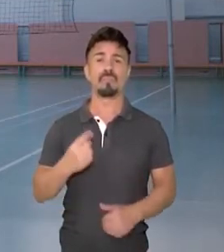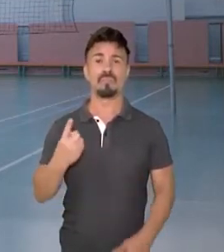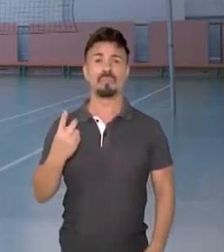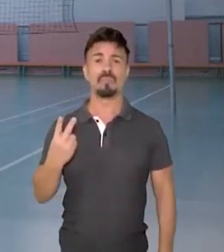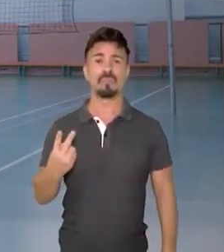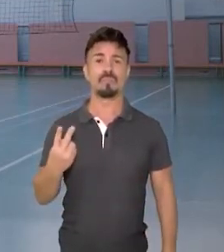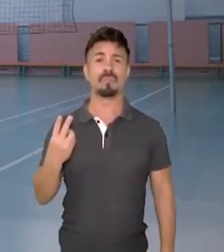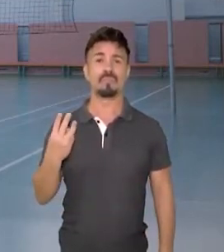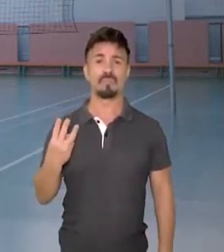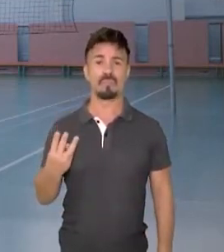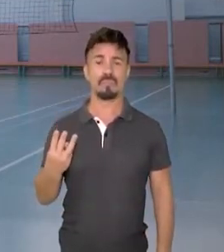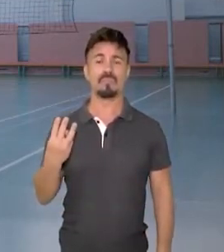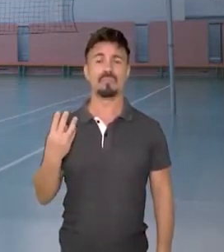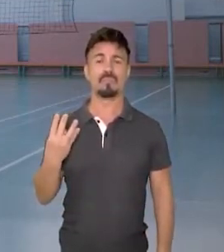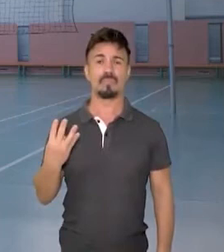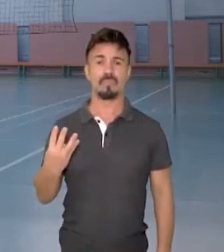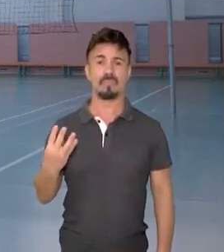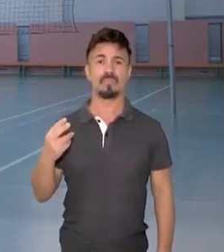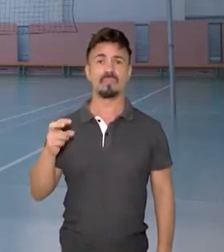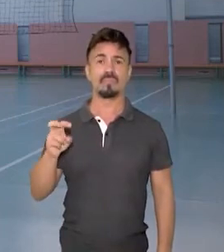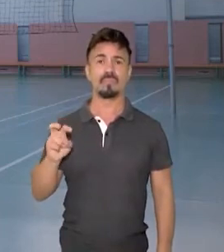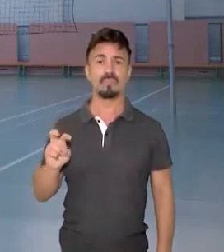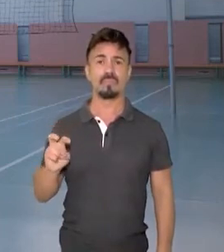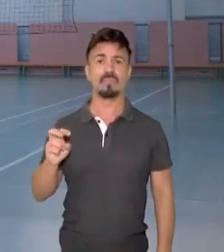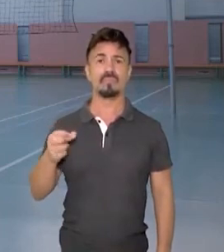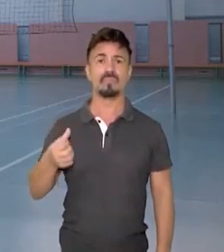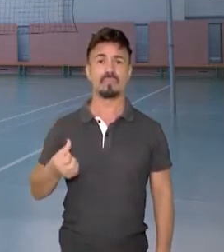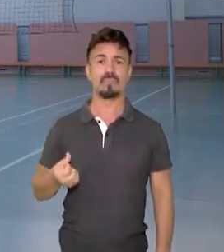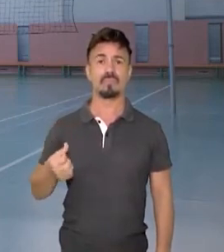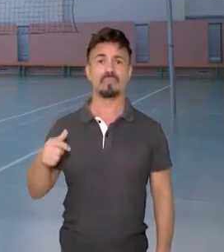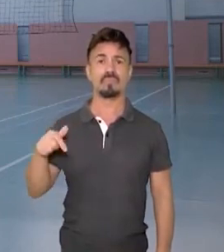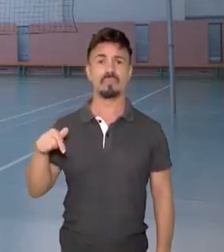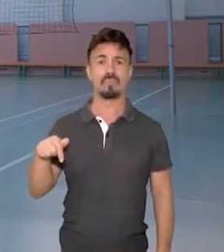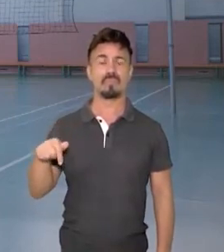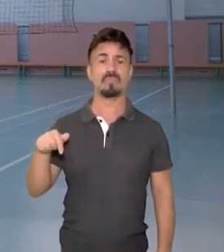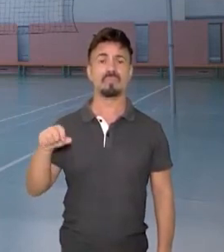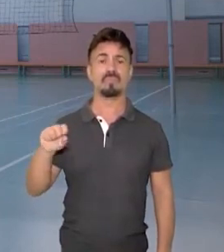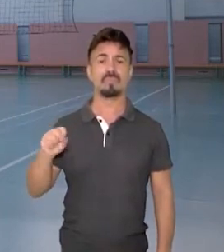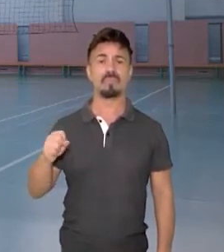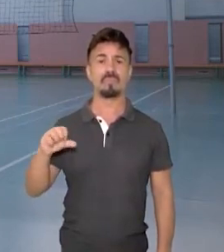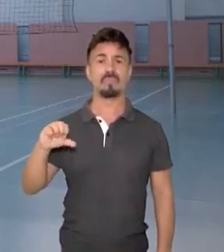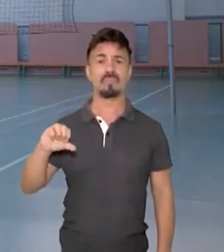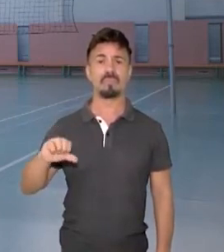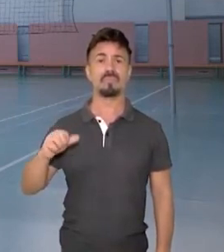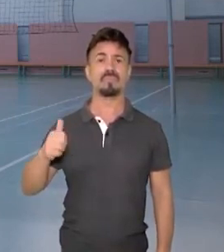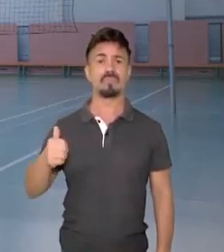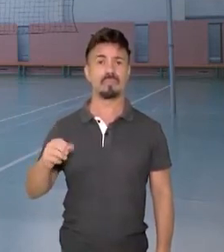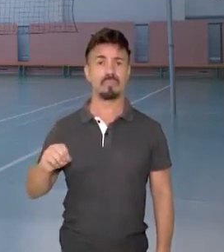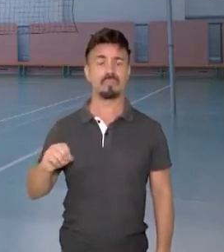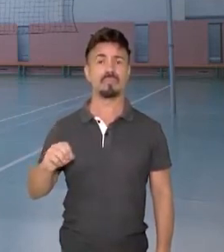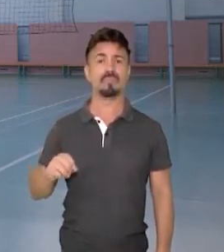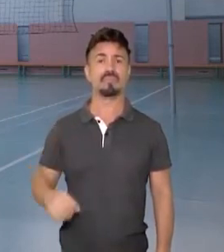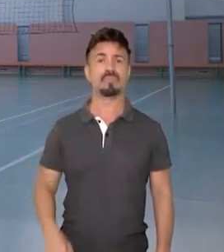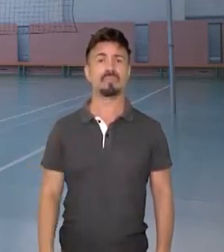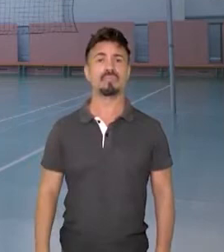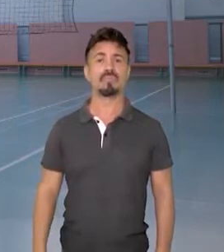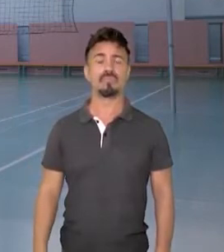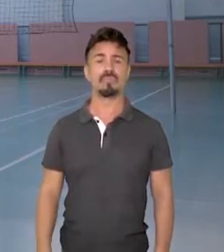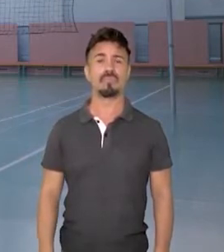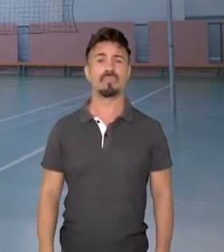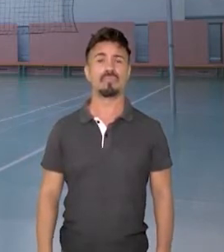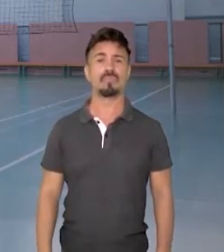um dois três quatro cinco seis sete oito nove dez